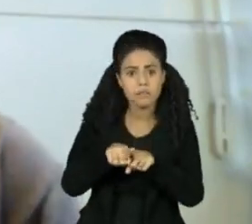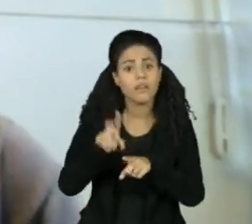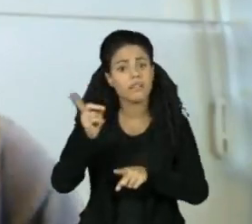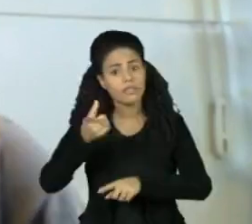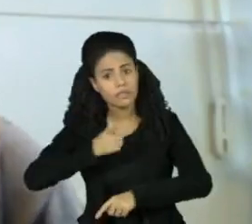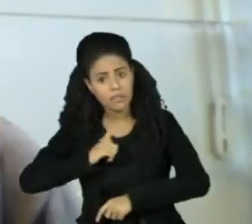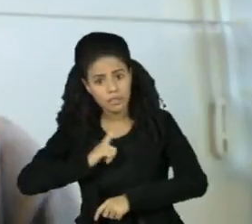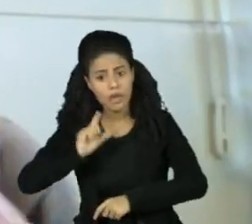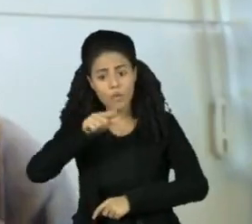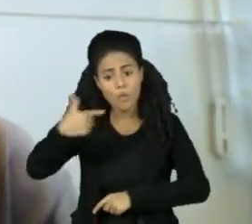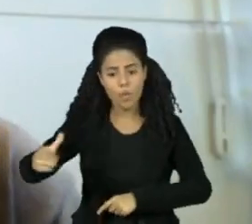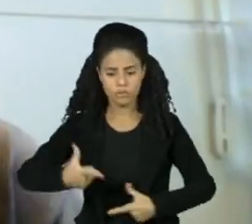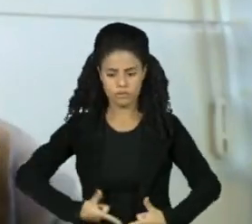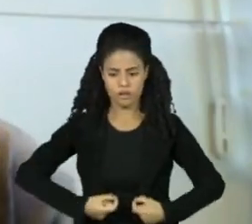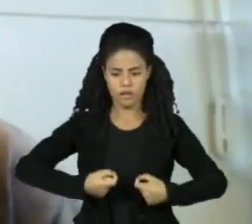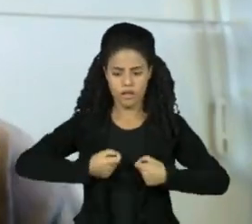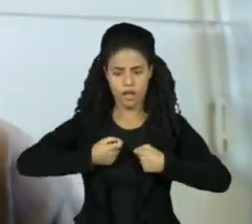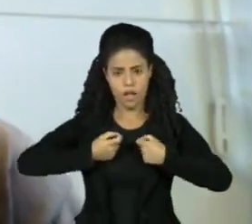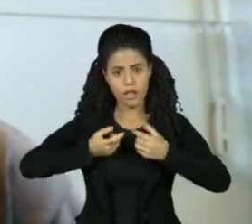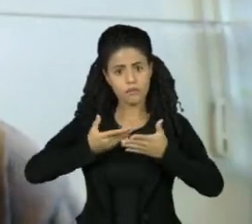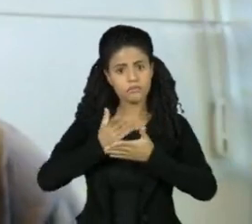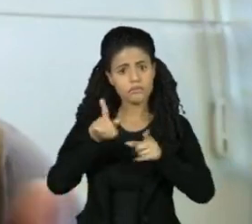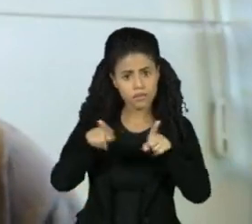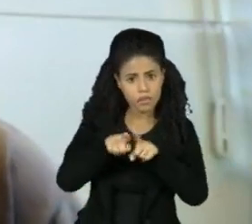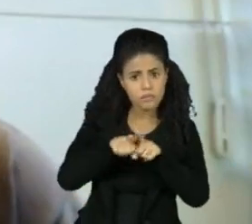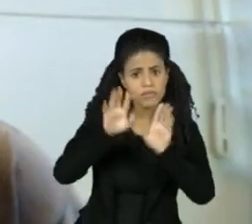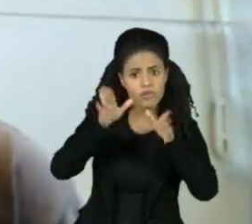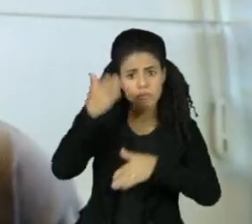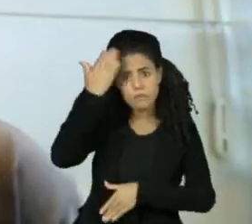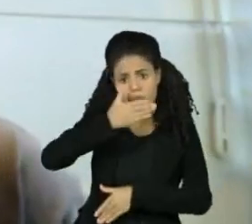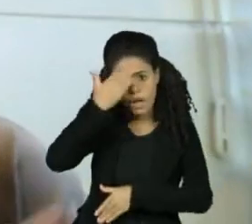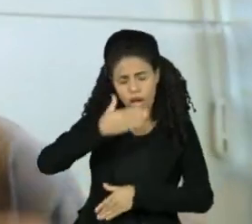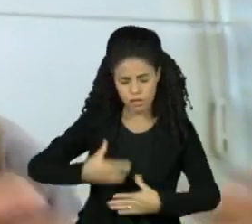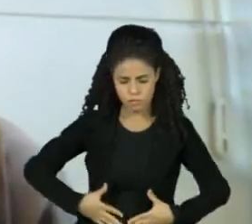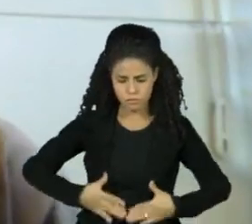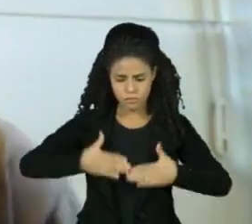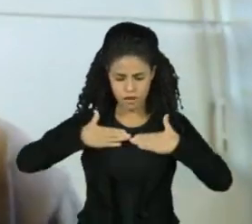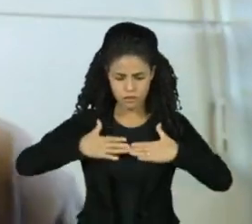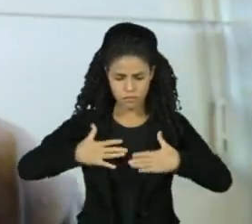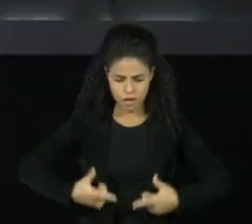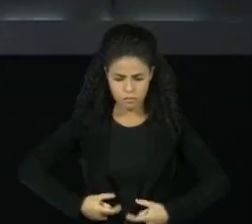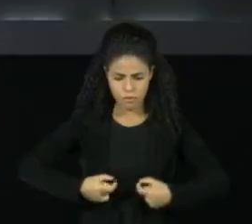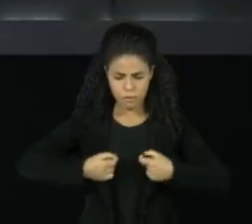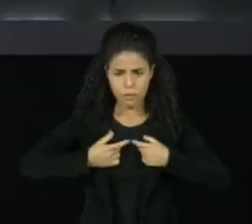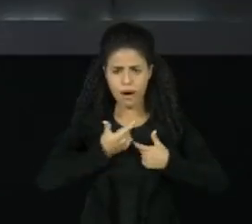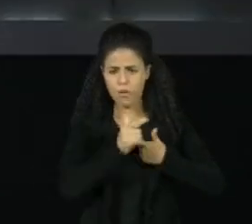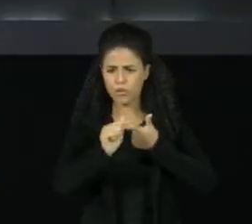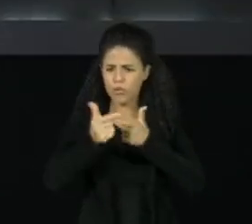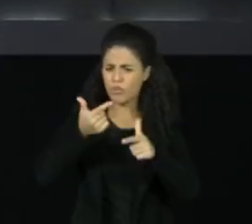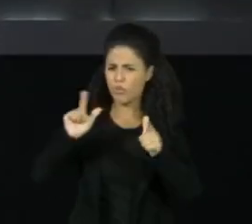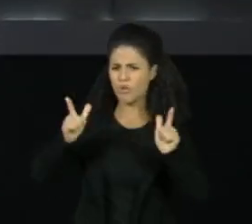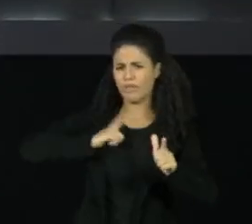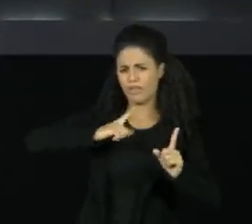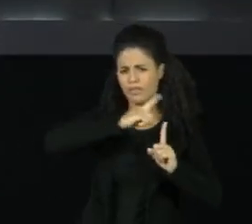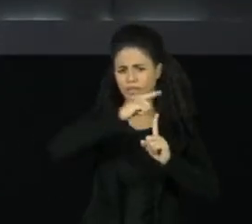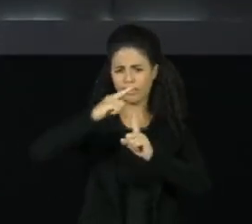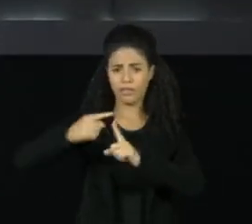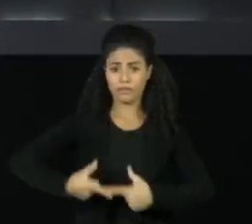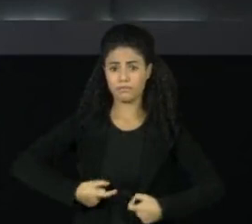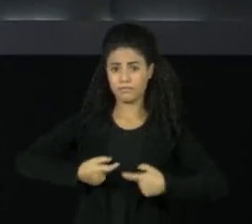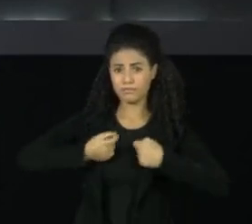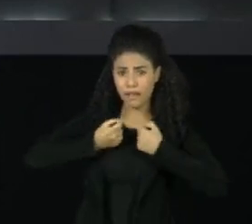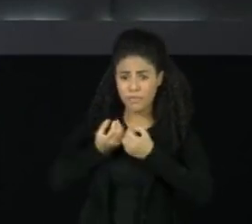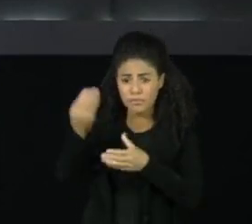gera um outro cancerígeno comprovado para seres humanos, que é o formaldeído, e assim por diante. Lembrando que muitas das